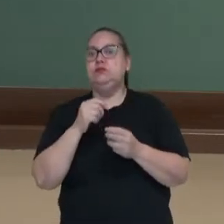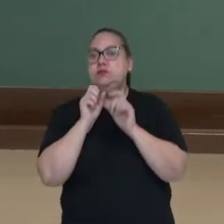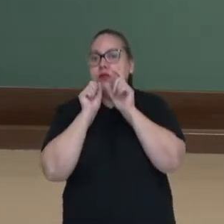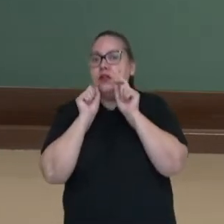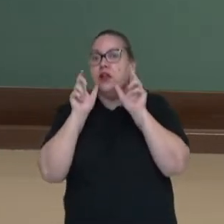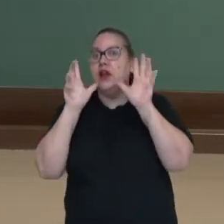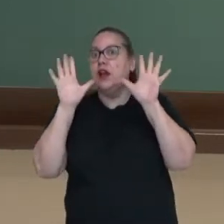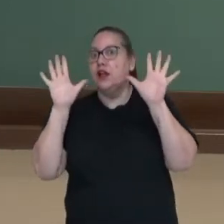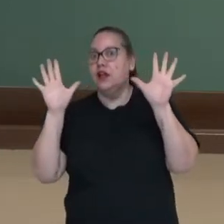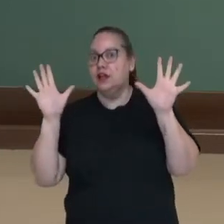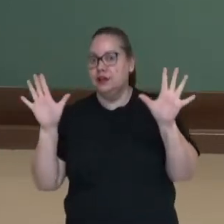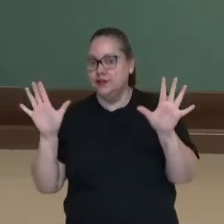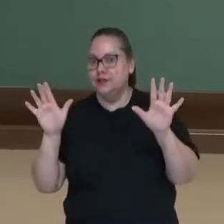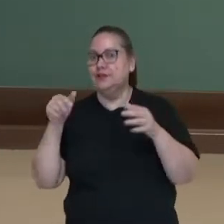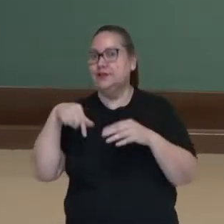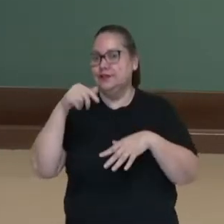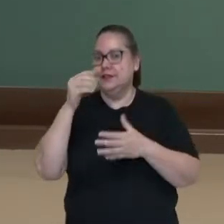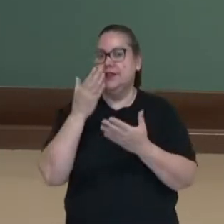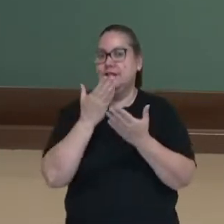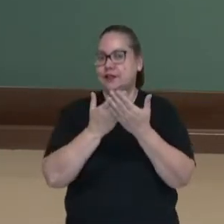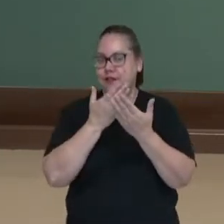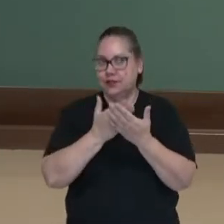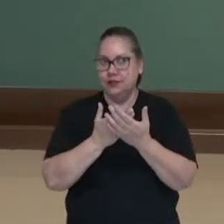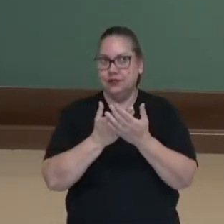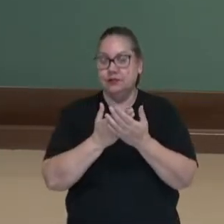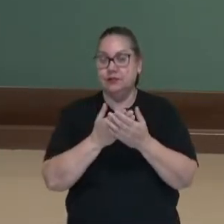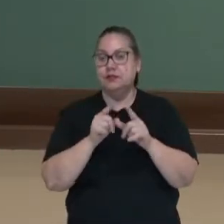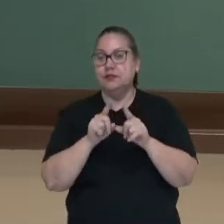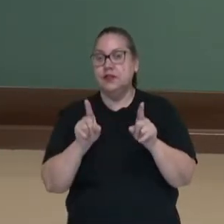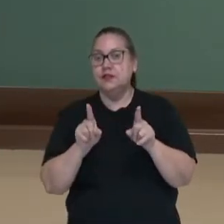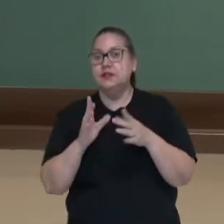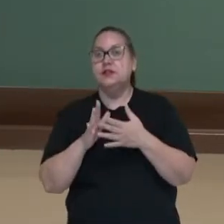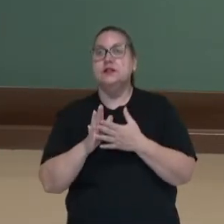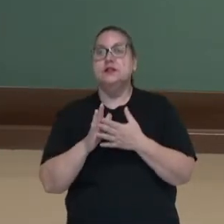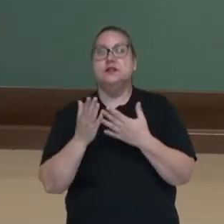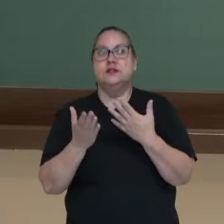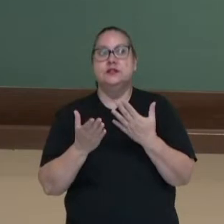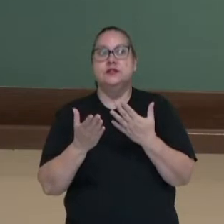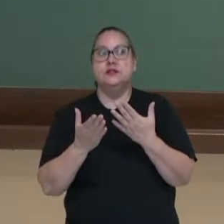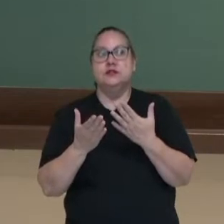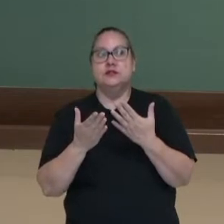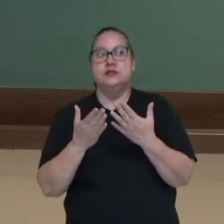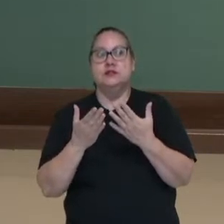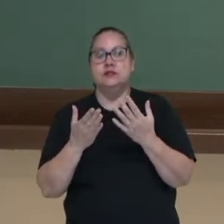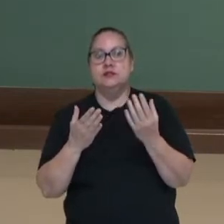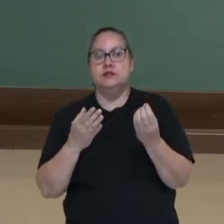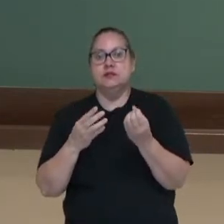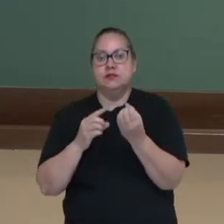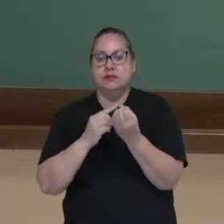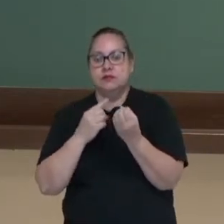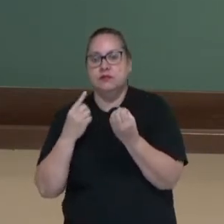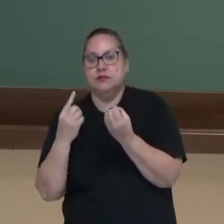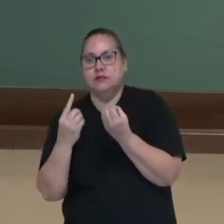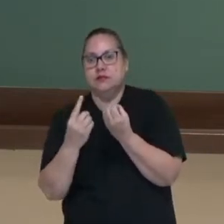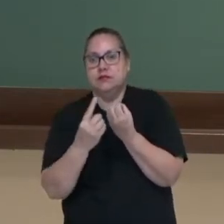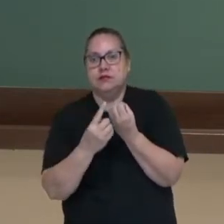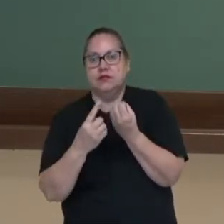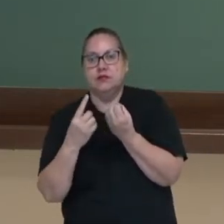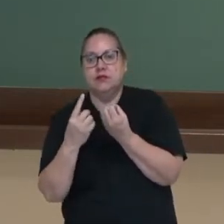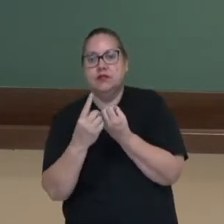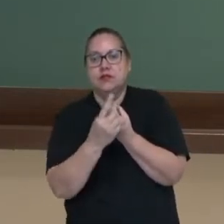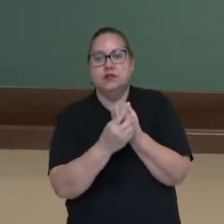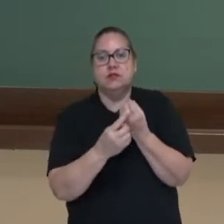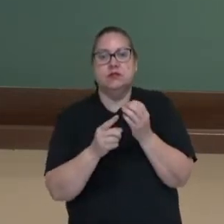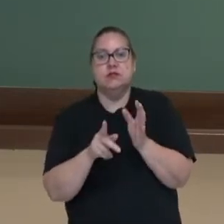claro nesta aula. No entanto, né, ele acreditando na esfericidade, sempre viajando ao oeste, acabou